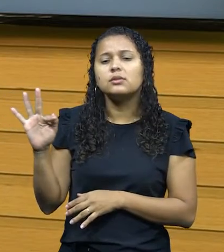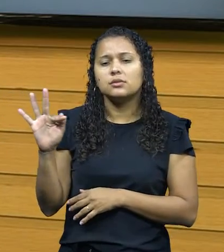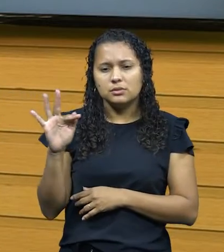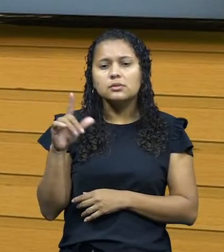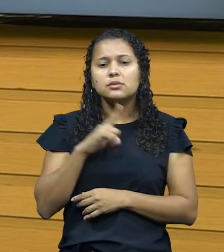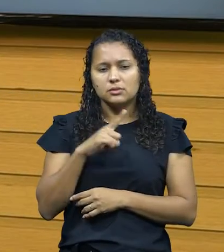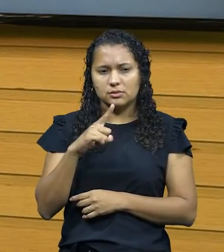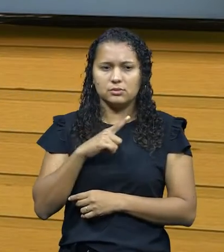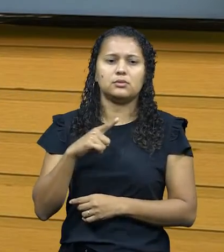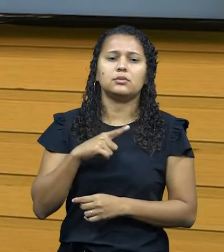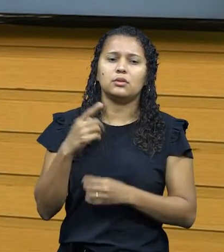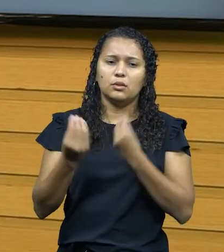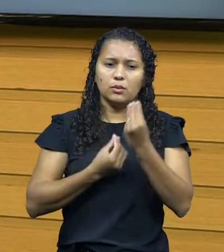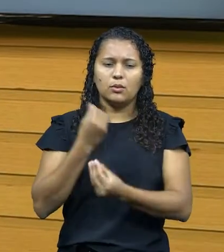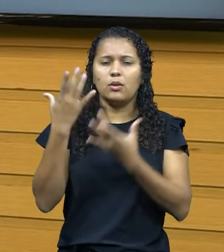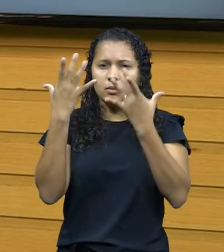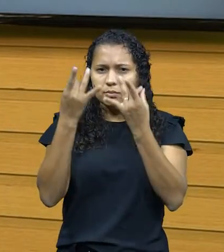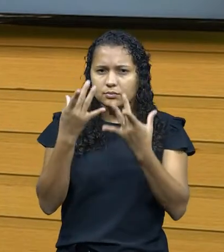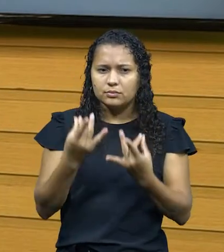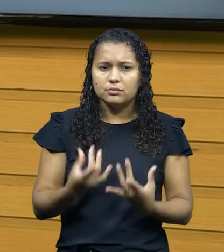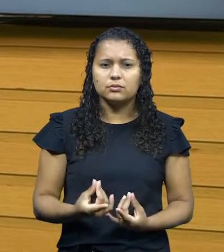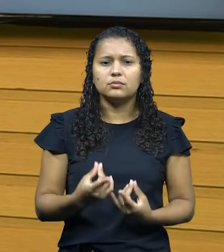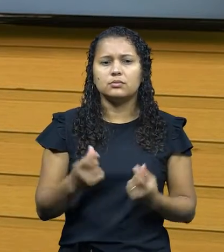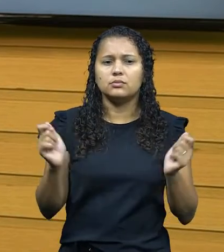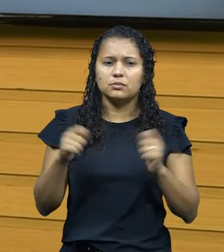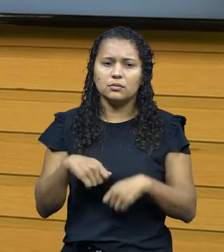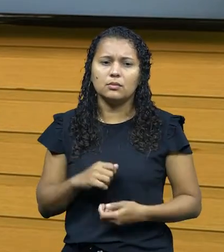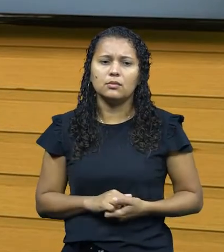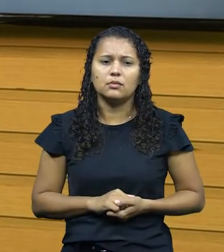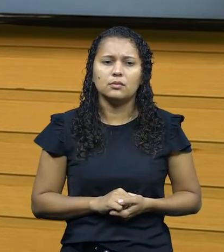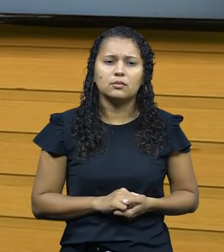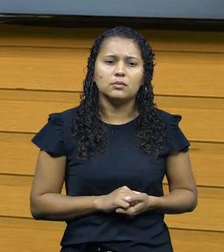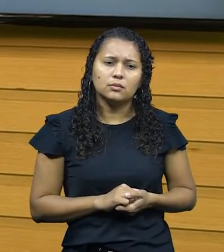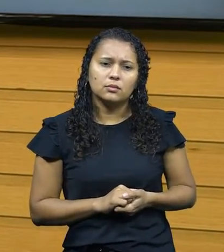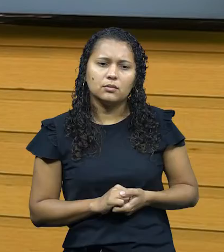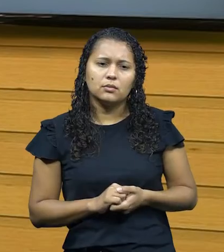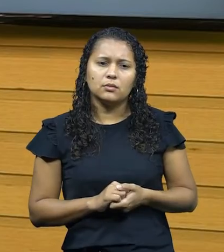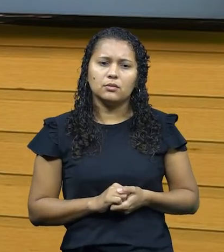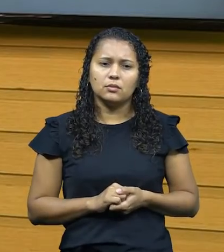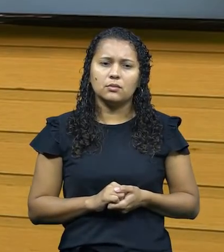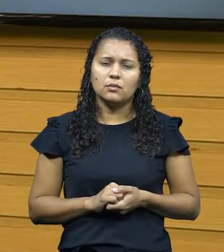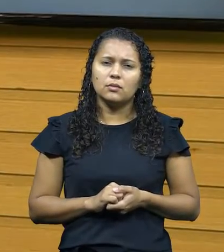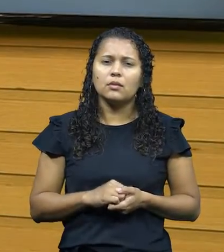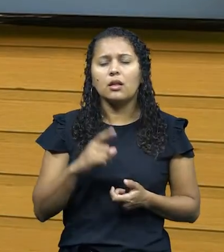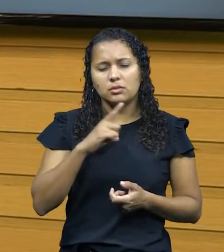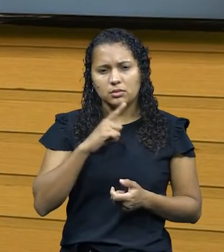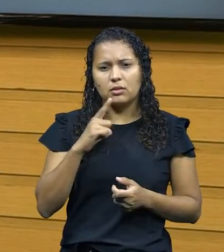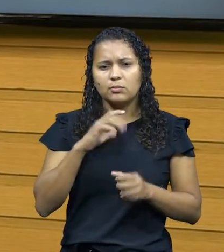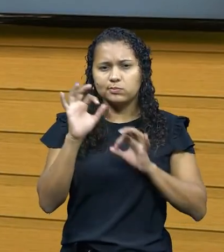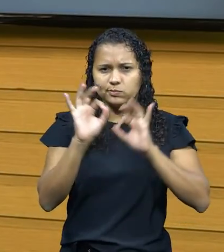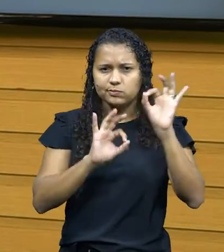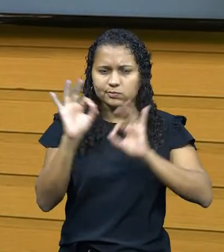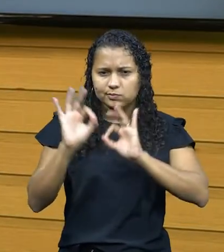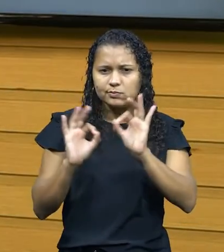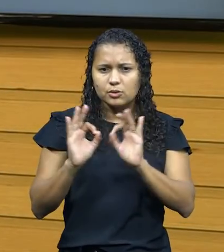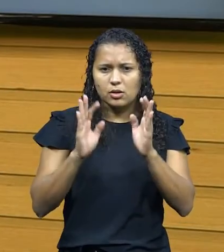né, a geometria descritiva, né, e ele desenvolveu esses